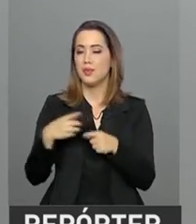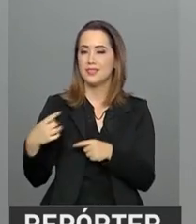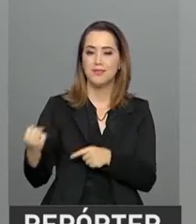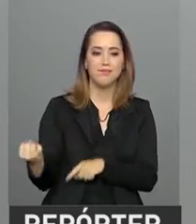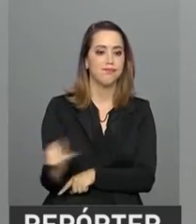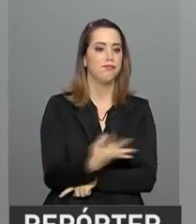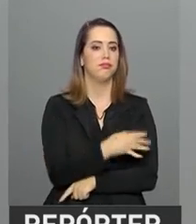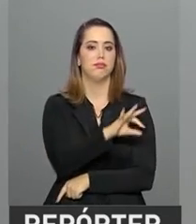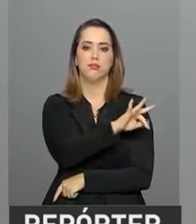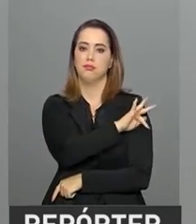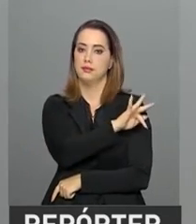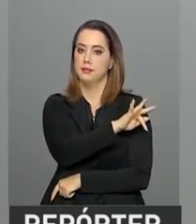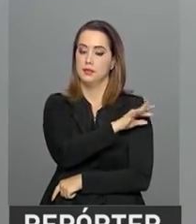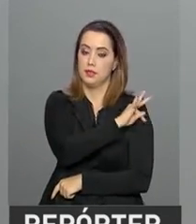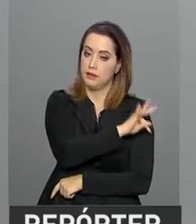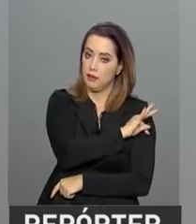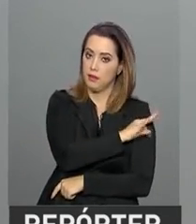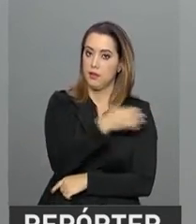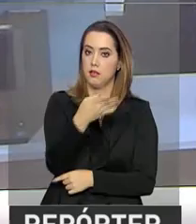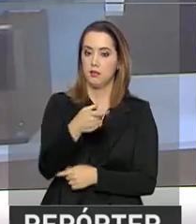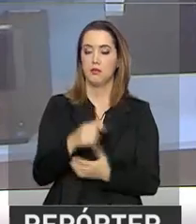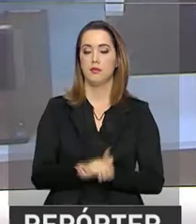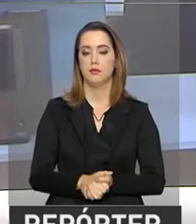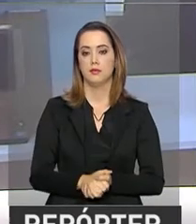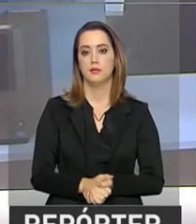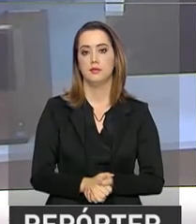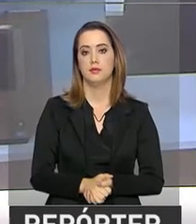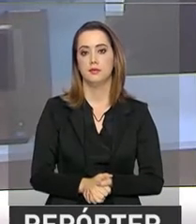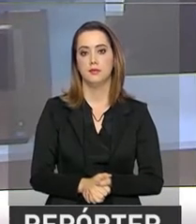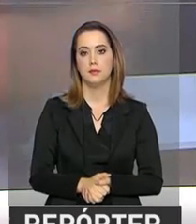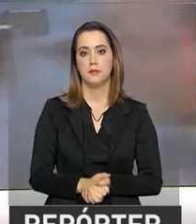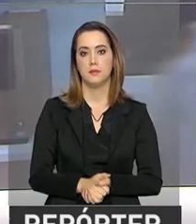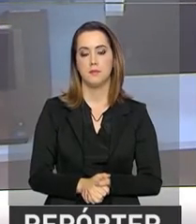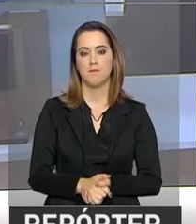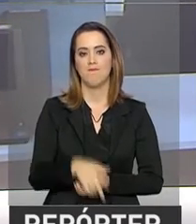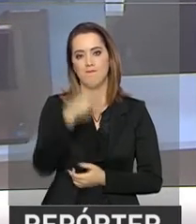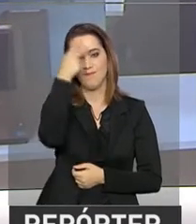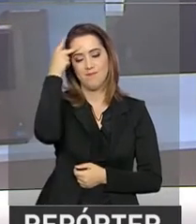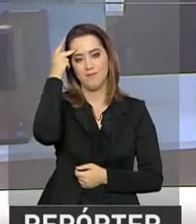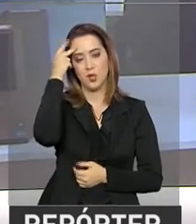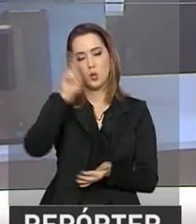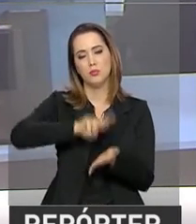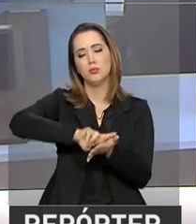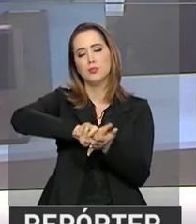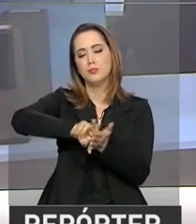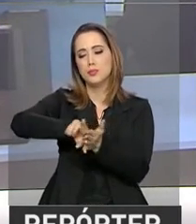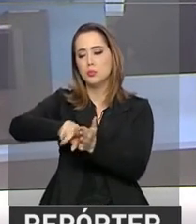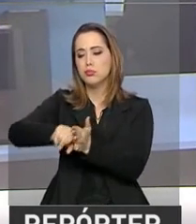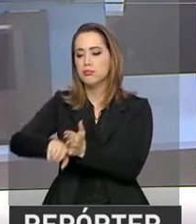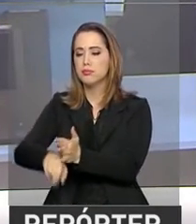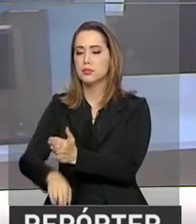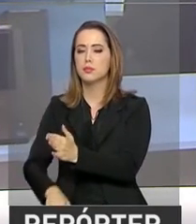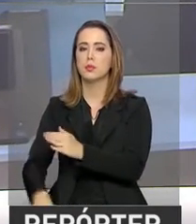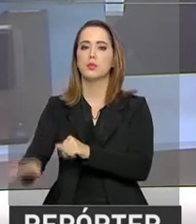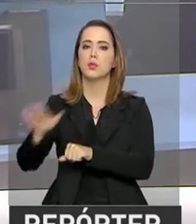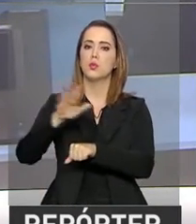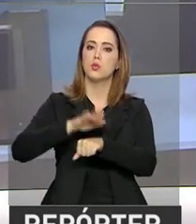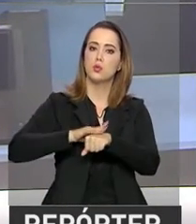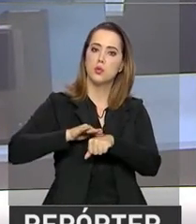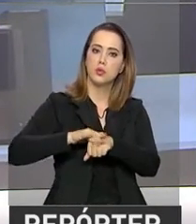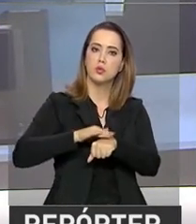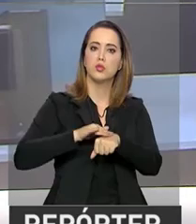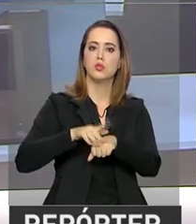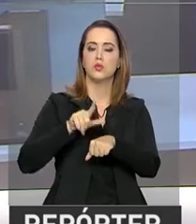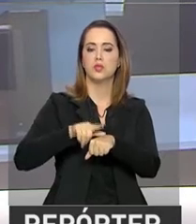a tomada de decisão dos Senhores magistrados as pessoas com hepatite B anemia por doenças renais crônicas